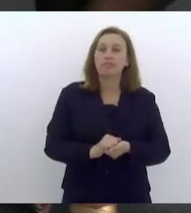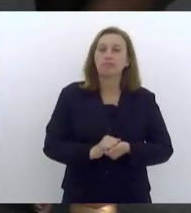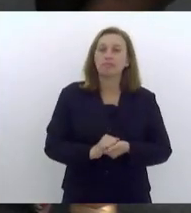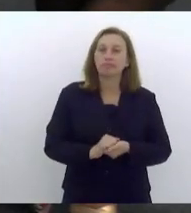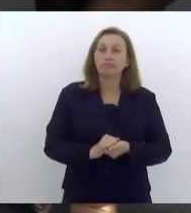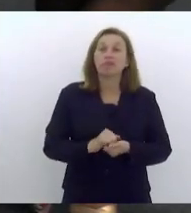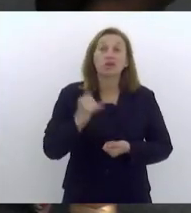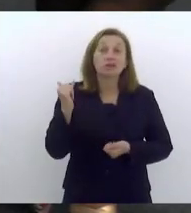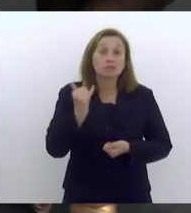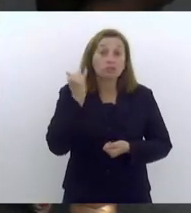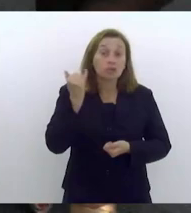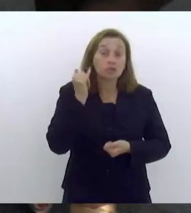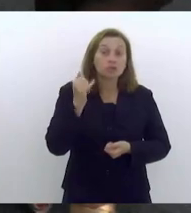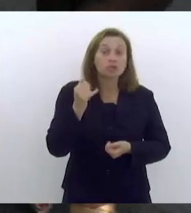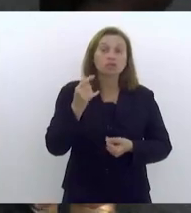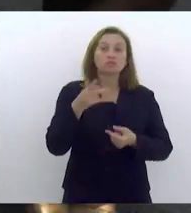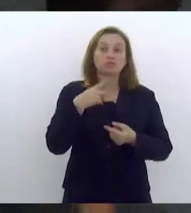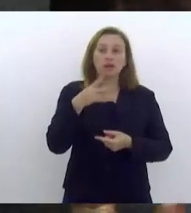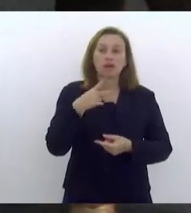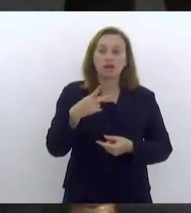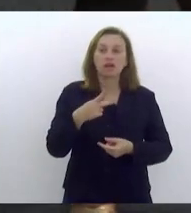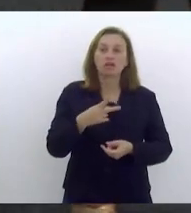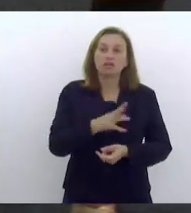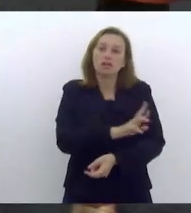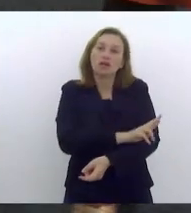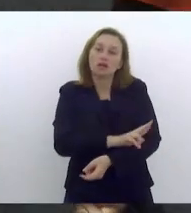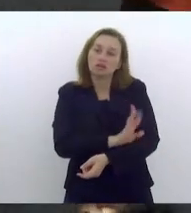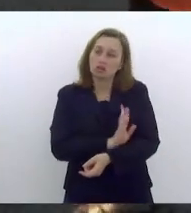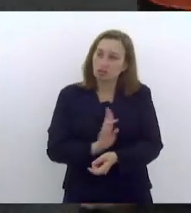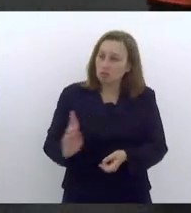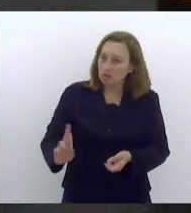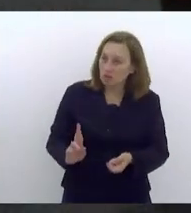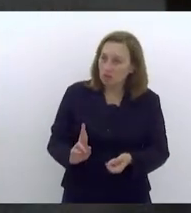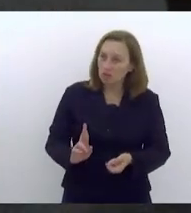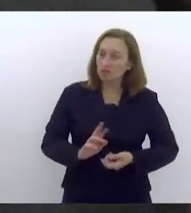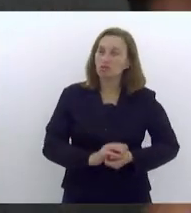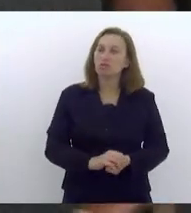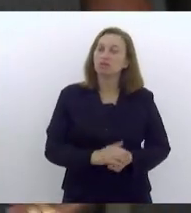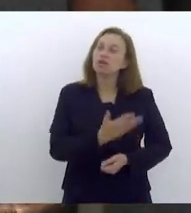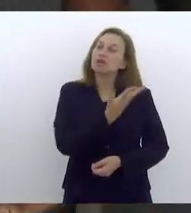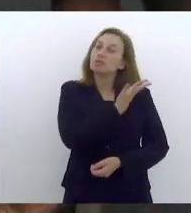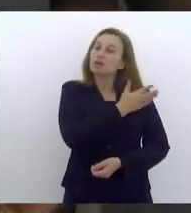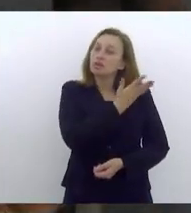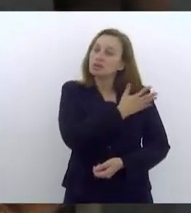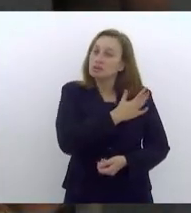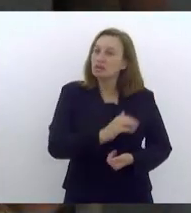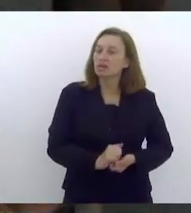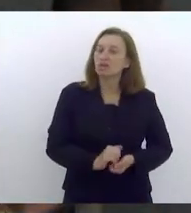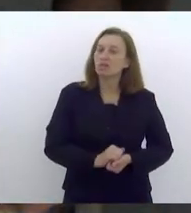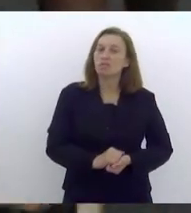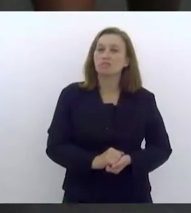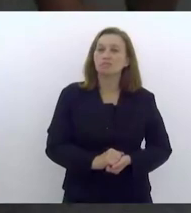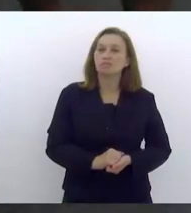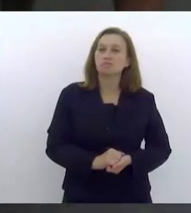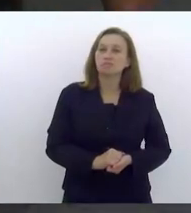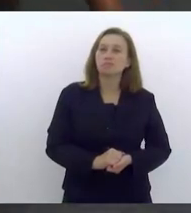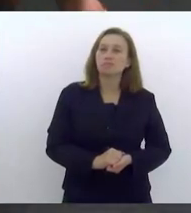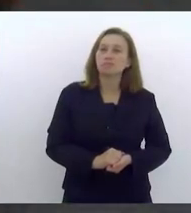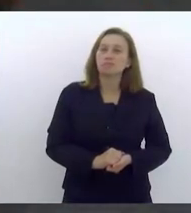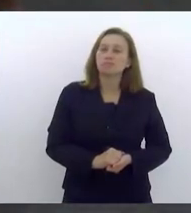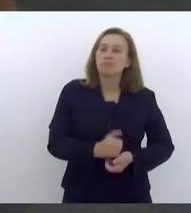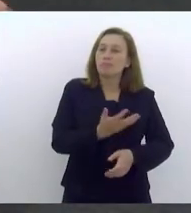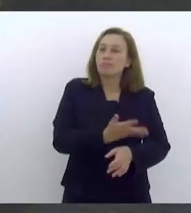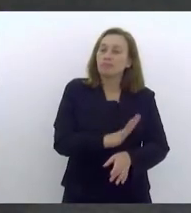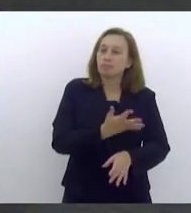é importante nós destacarmos que o racismo religioso, que faz a discriminação permanentemente, ele tem a prática